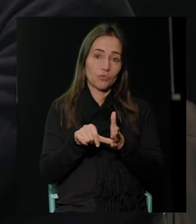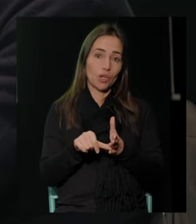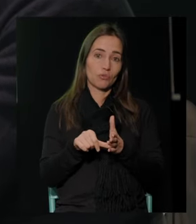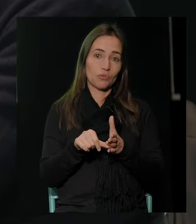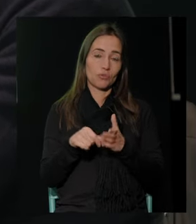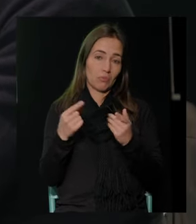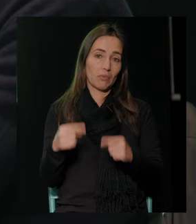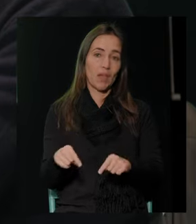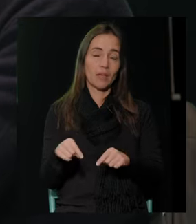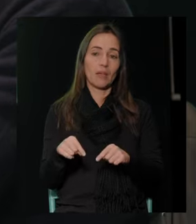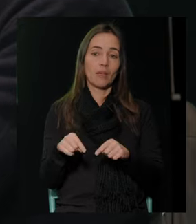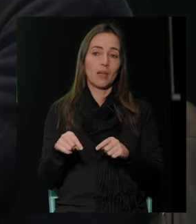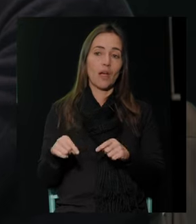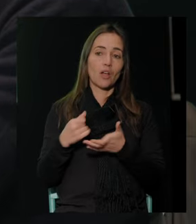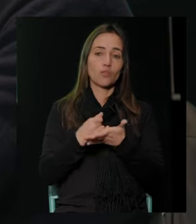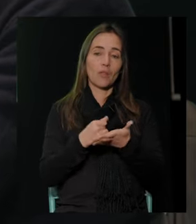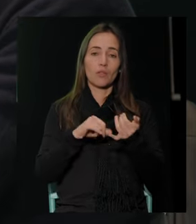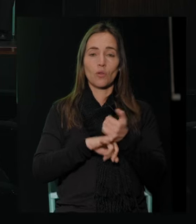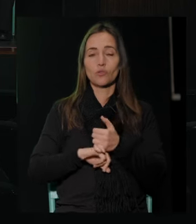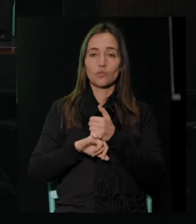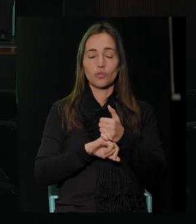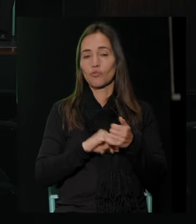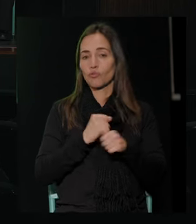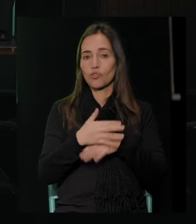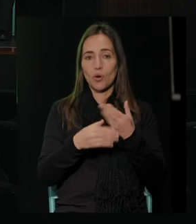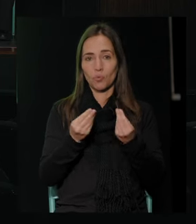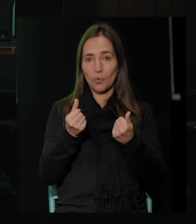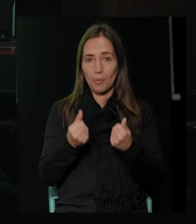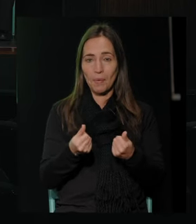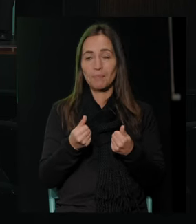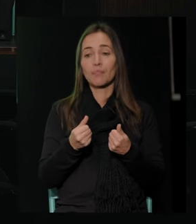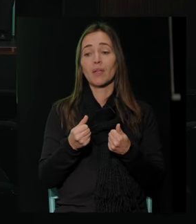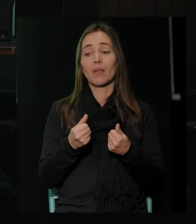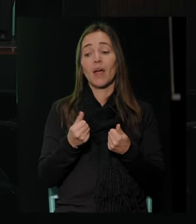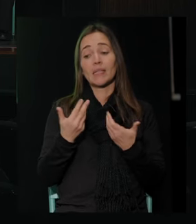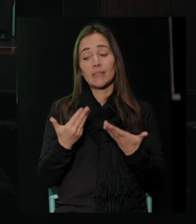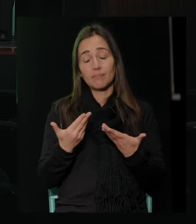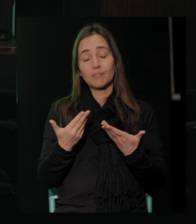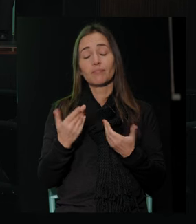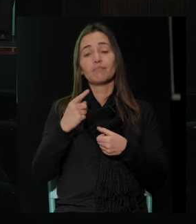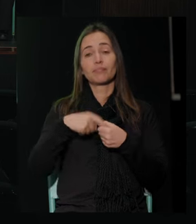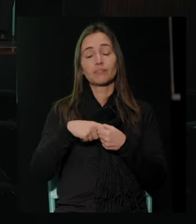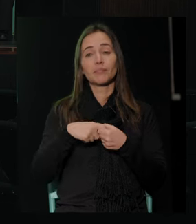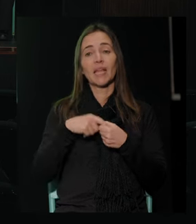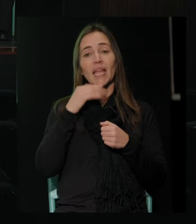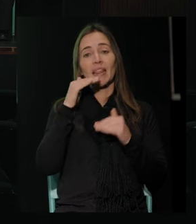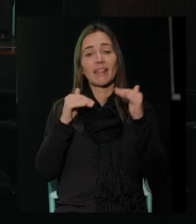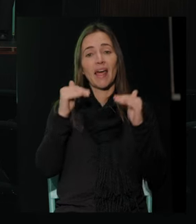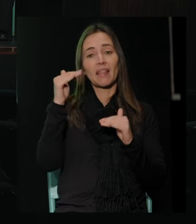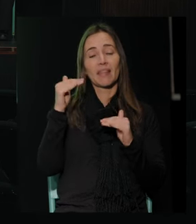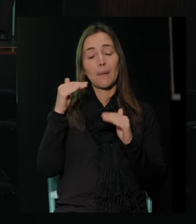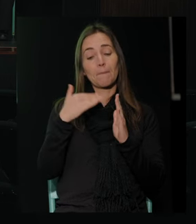destes. E com a ajuda das associações funciona muito Sim, bem. o que a Verde complementa nesse aspecto é chegar àquela faixa etária que está no